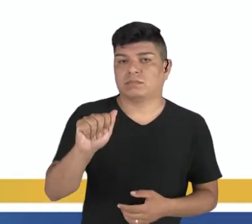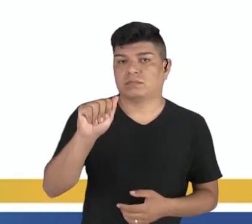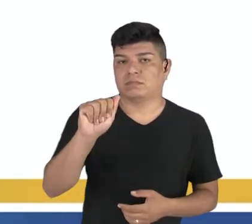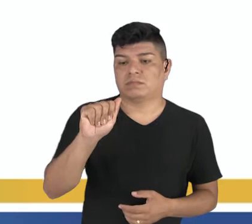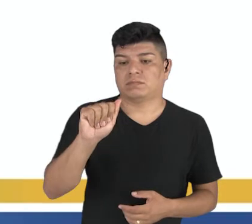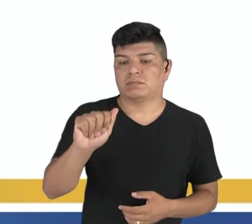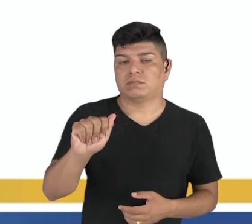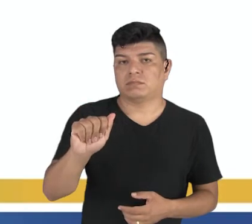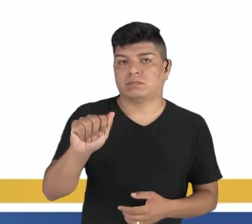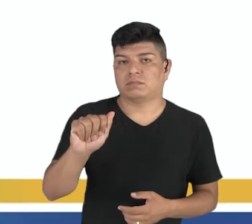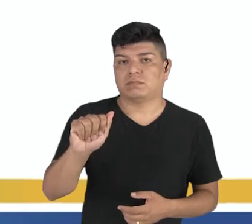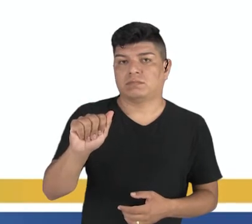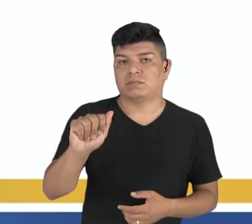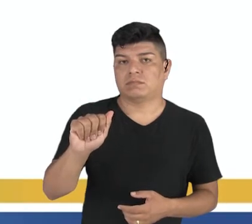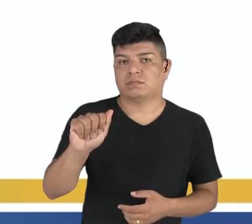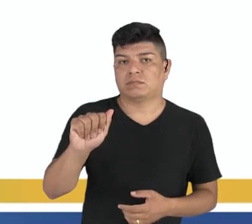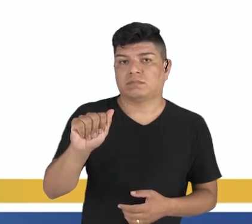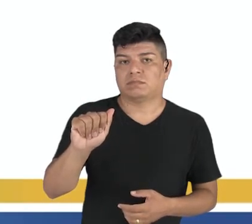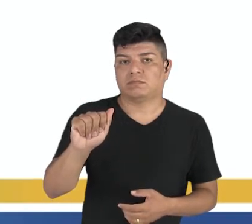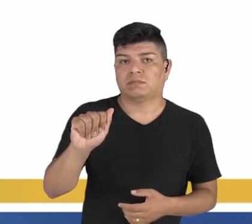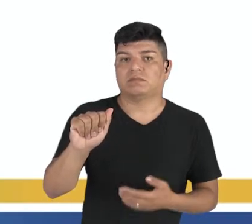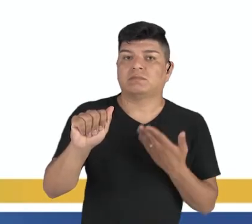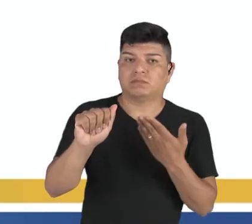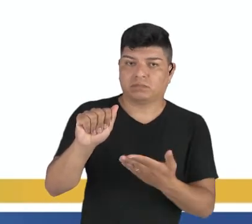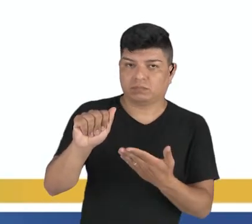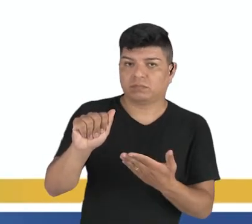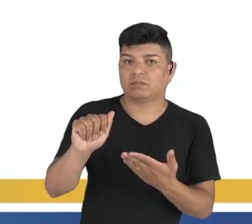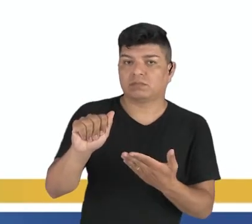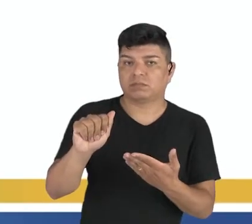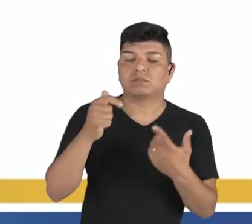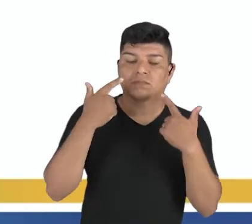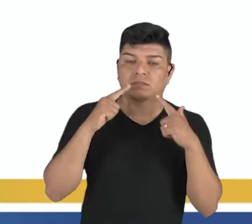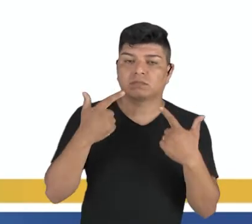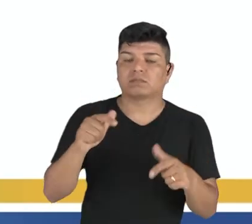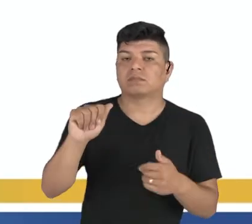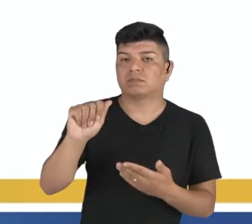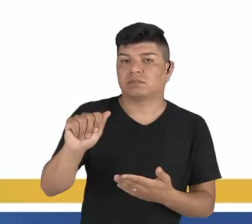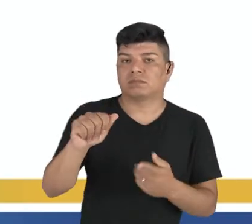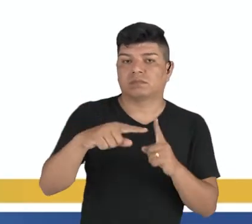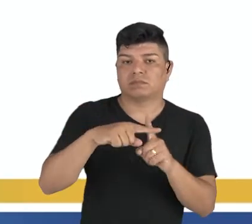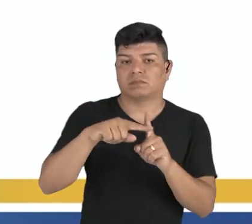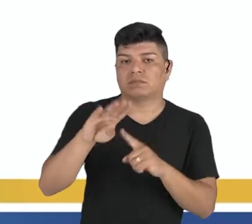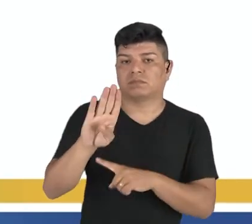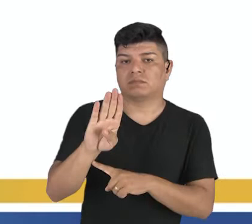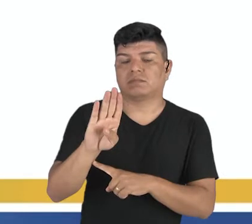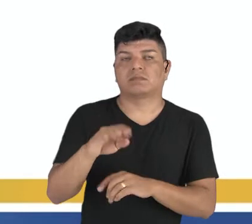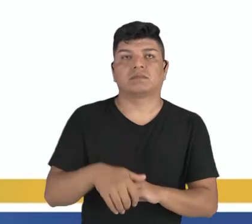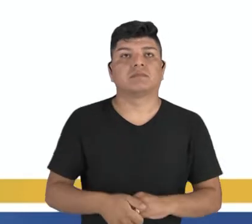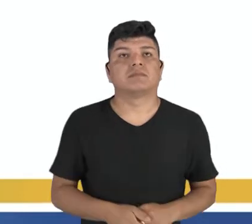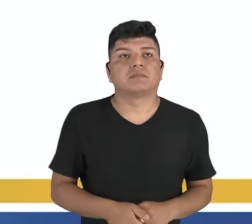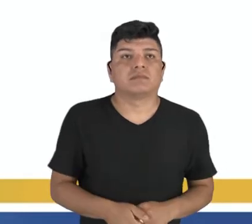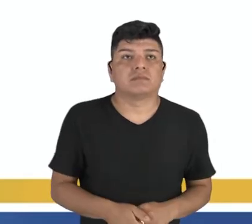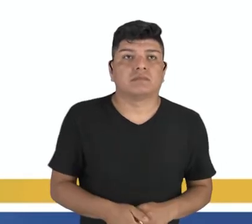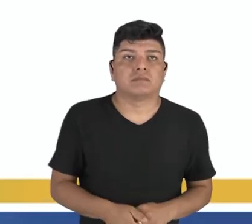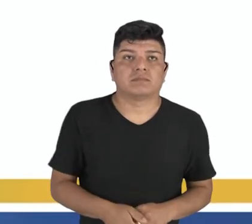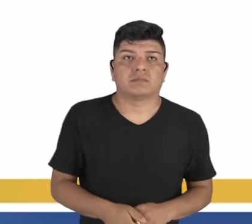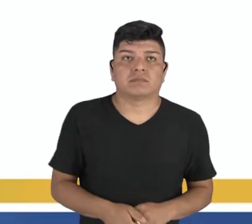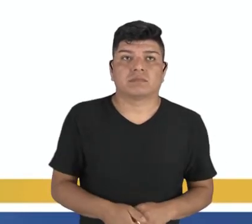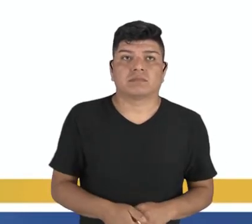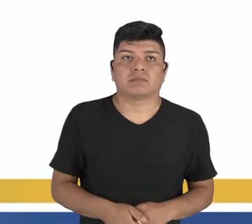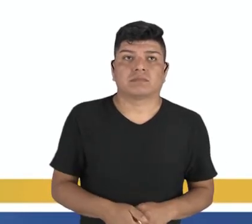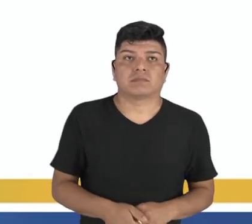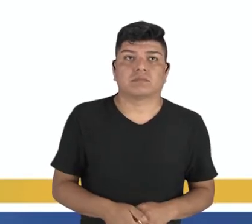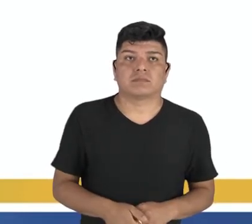nós temos a expressão algébrica que representa essa linguagem, que é A mais B.